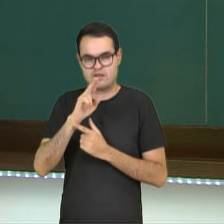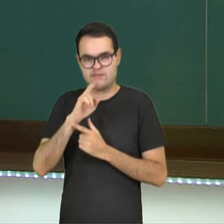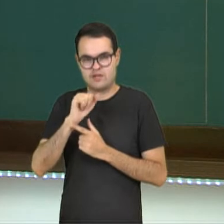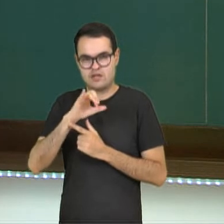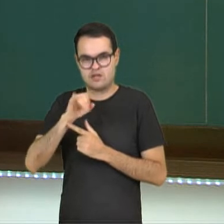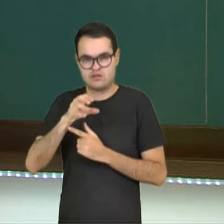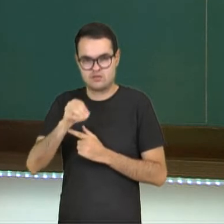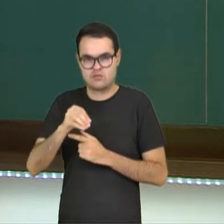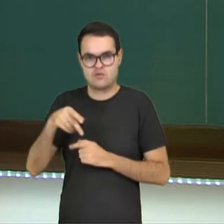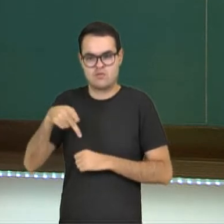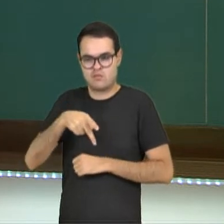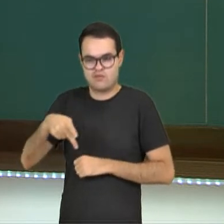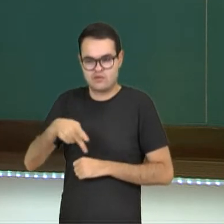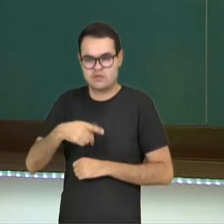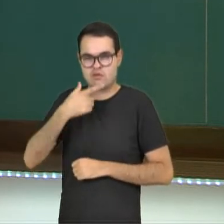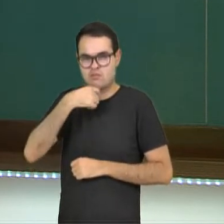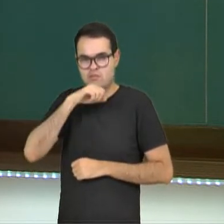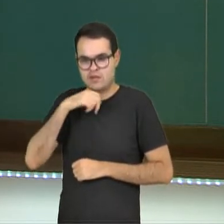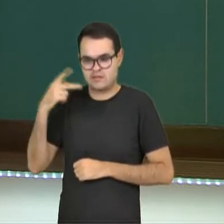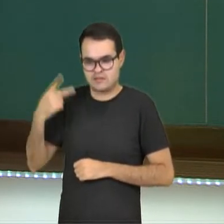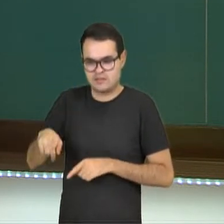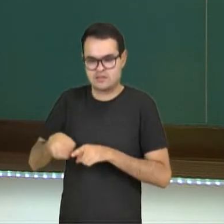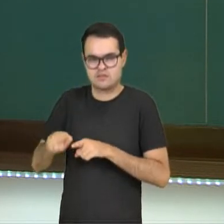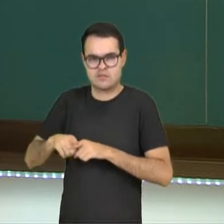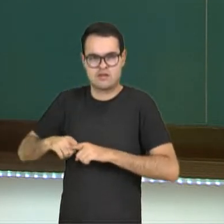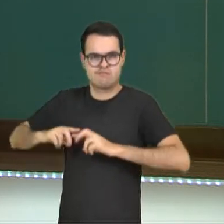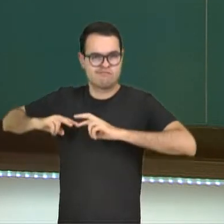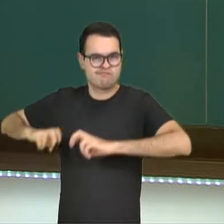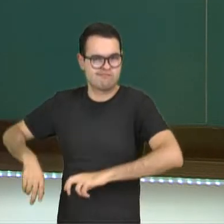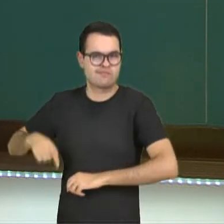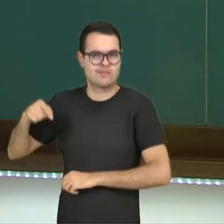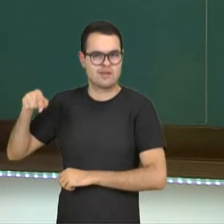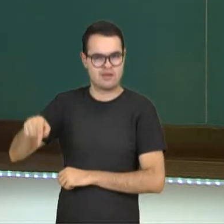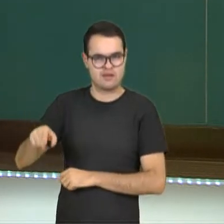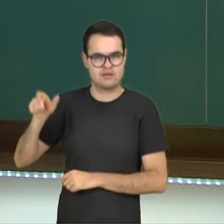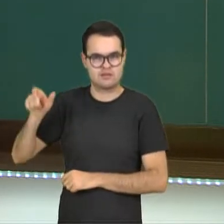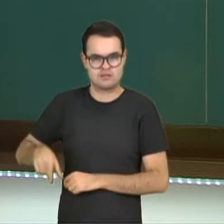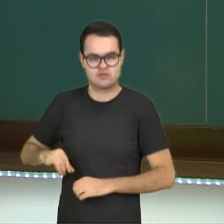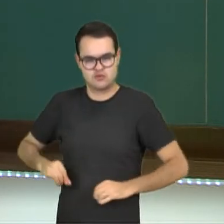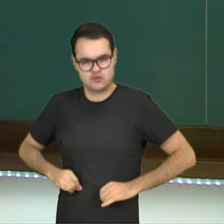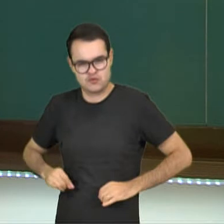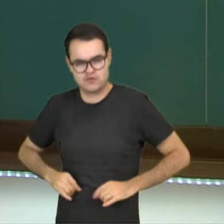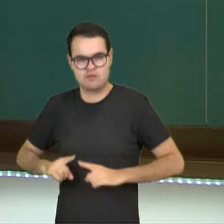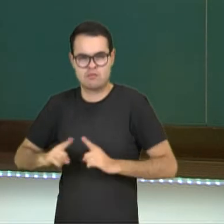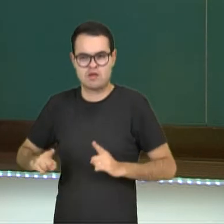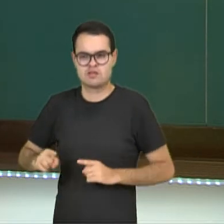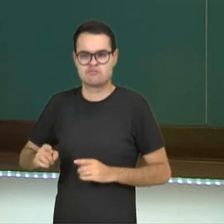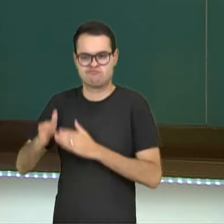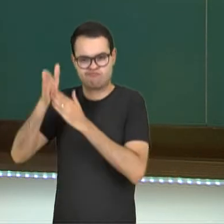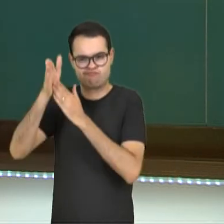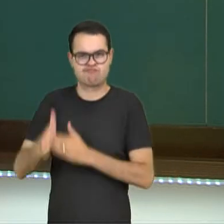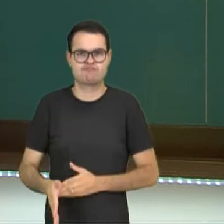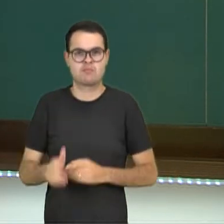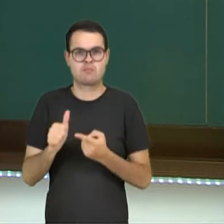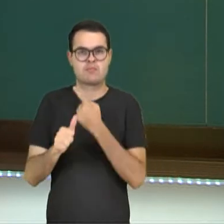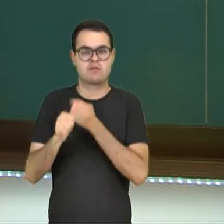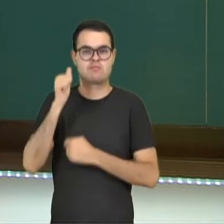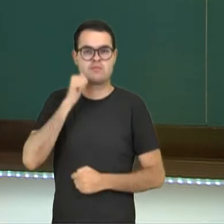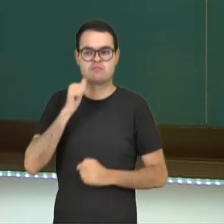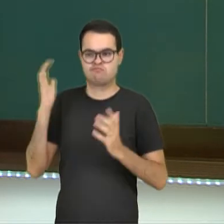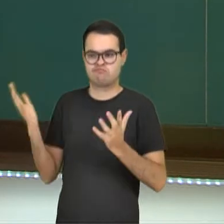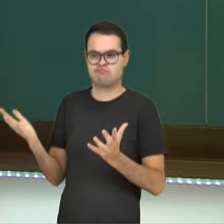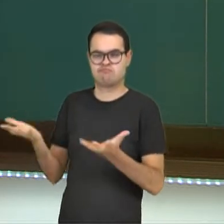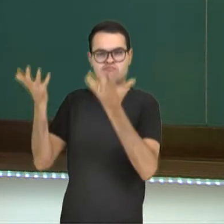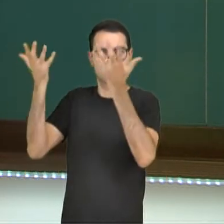seus professores, o pai dela também foi um grande pintor lá, da época do Barroco, mas ela se destacou sendo considerada a primeira grande